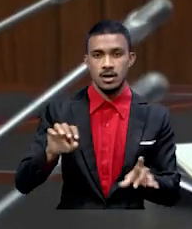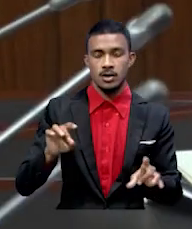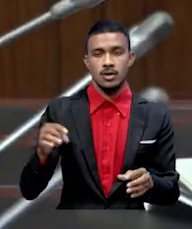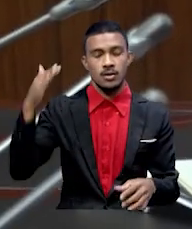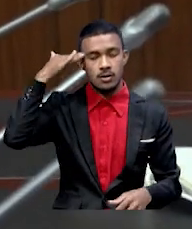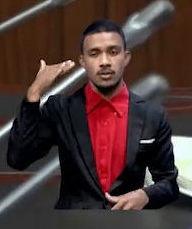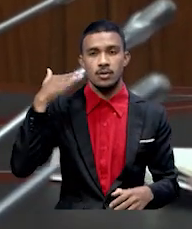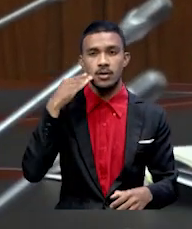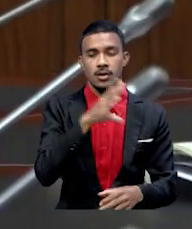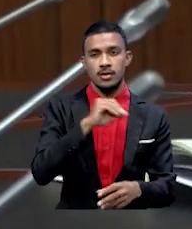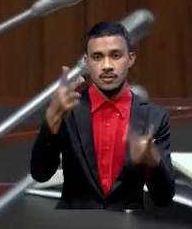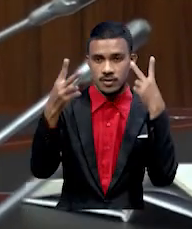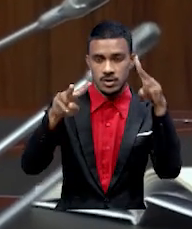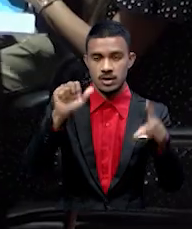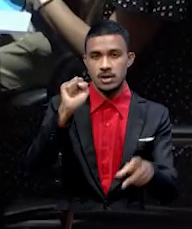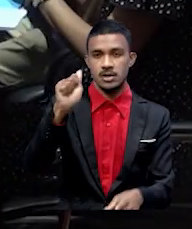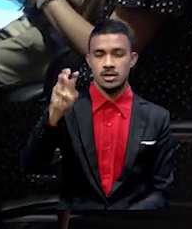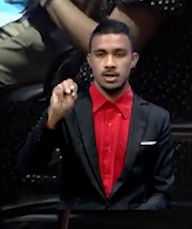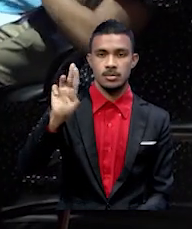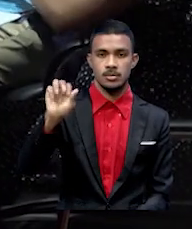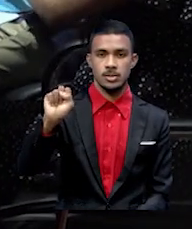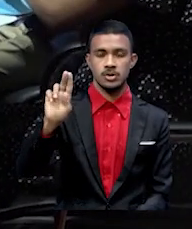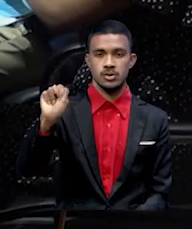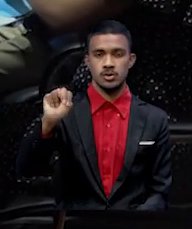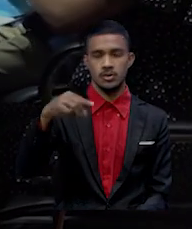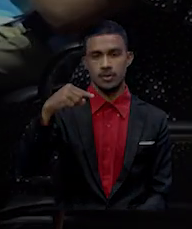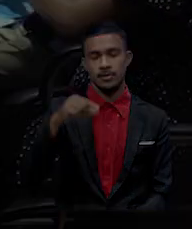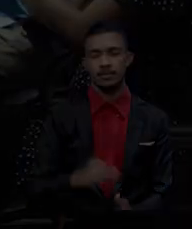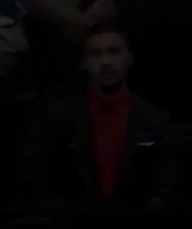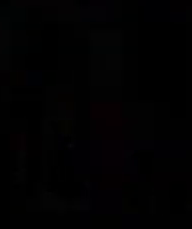ba visita mos empresa Samsung. Aderito Simenes, bem-vindo a Simenes GMN.